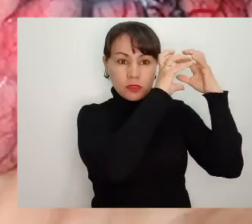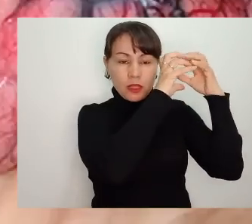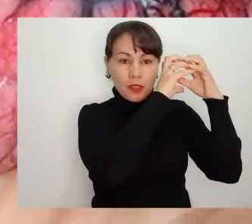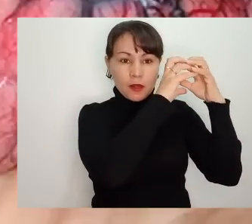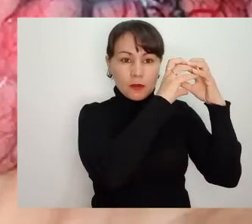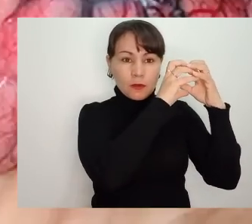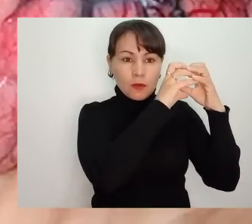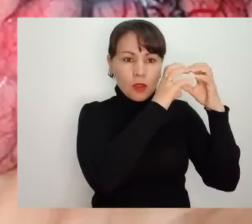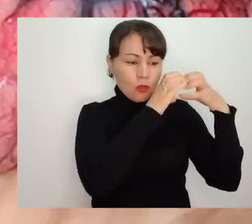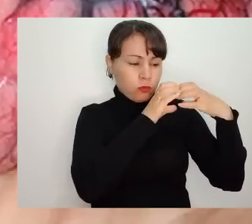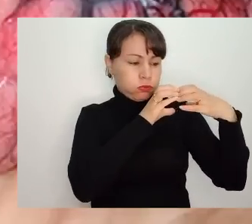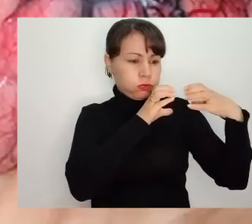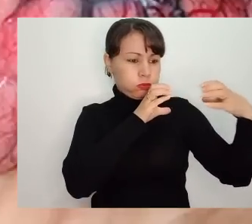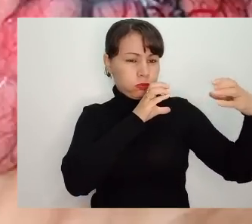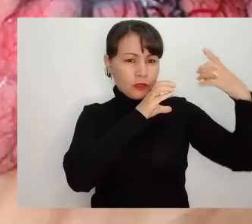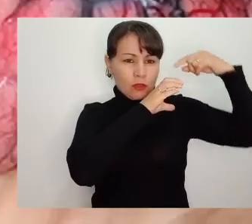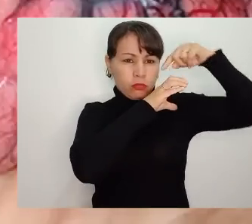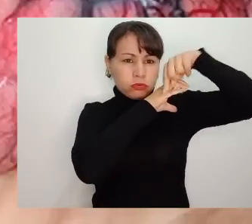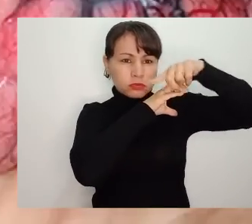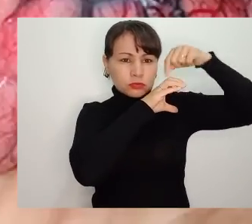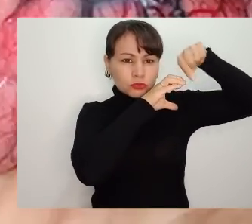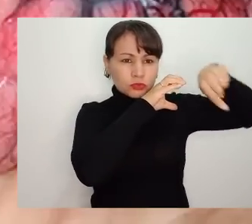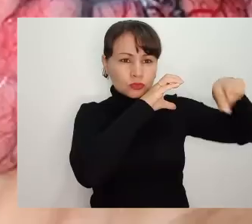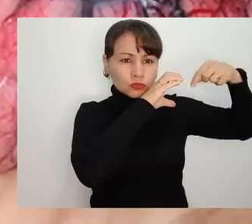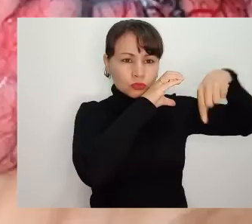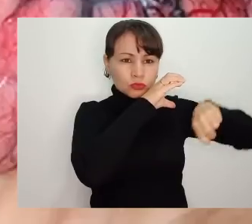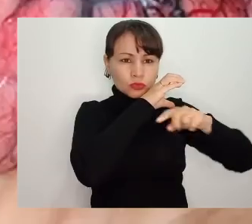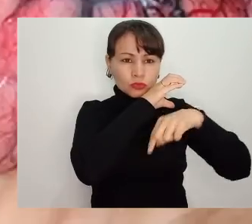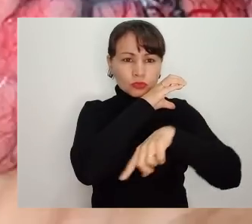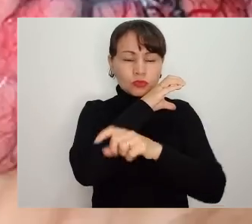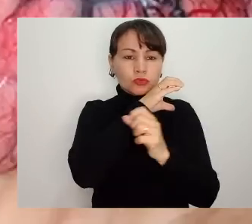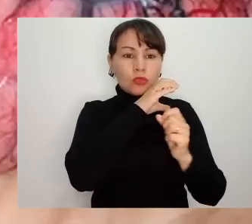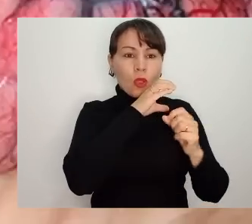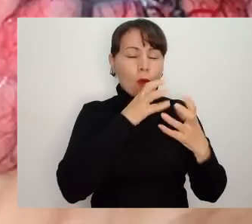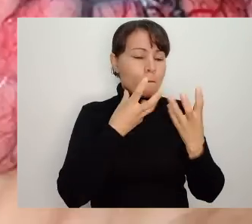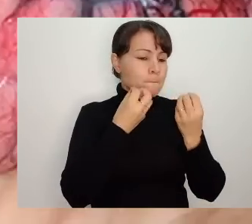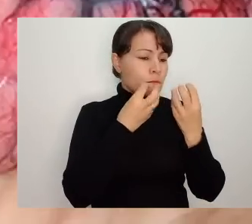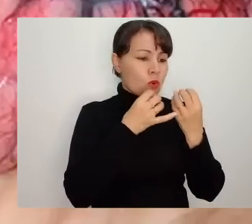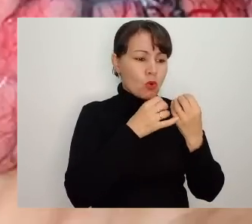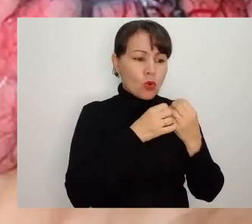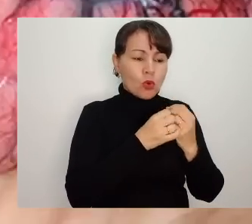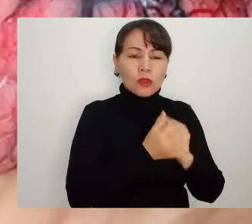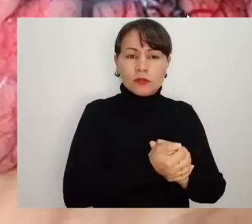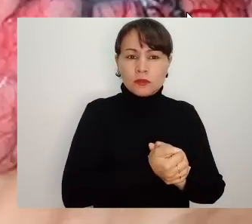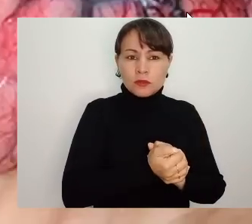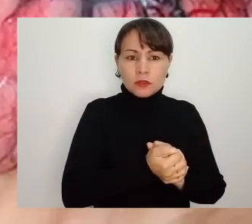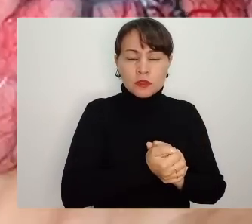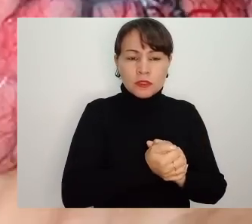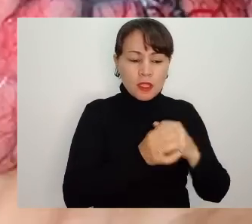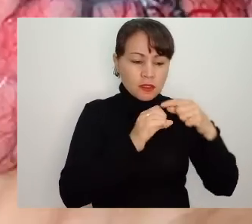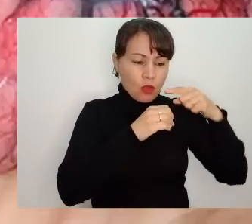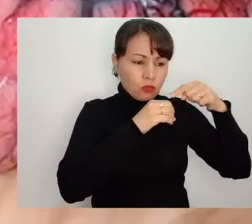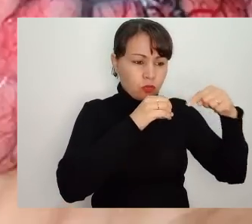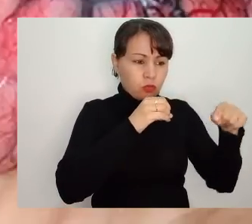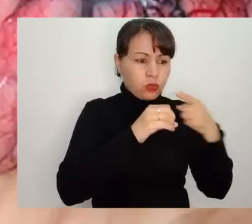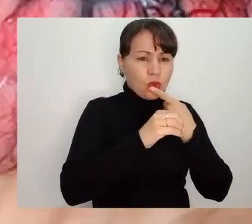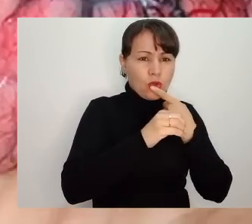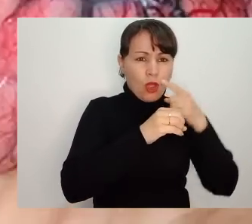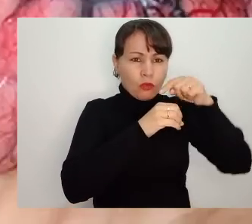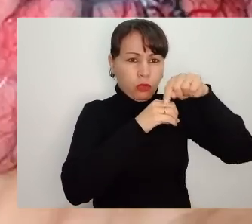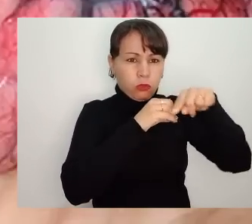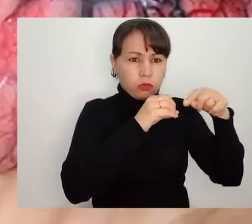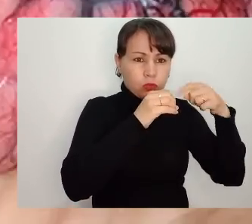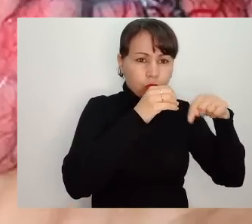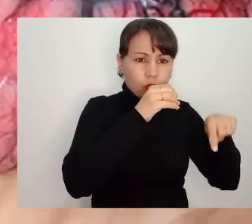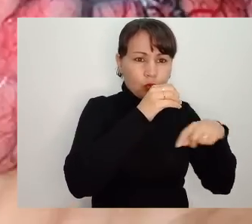encéfalo, a gente observa que ele é supervascularizado, ele tem uma grande concentração, uma